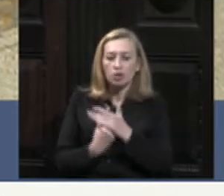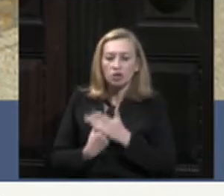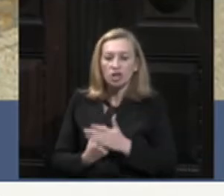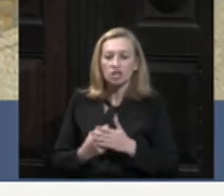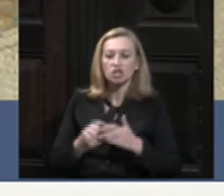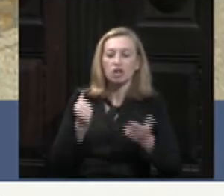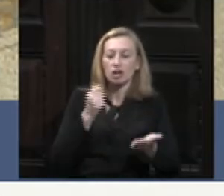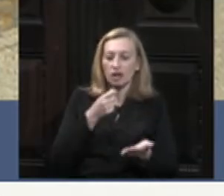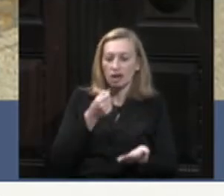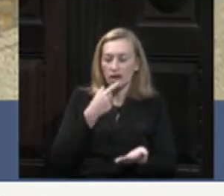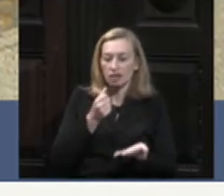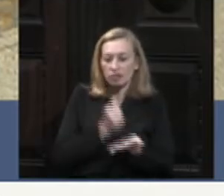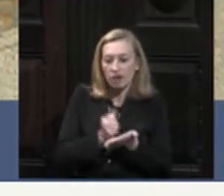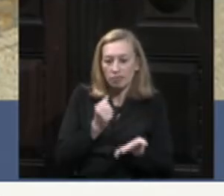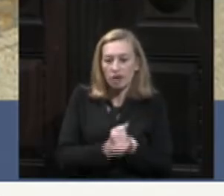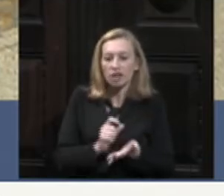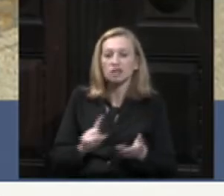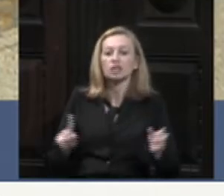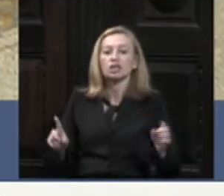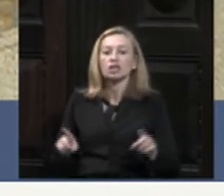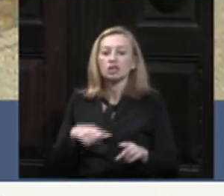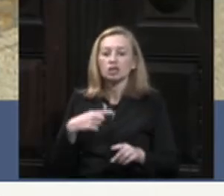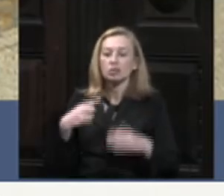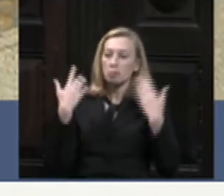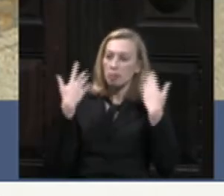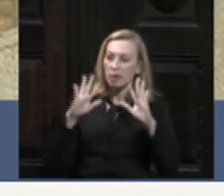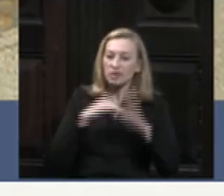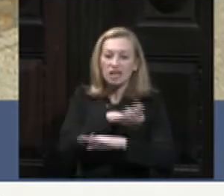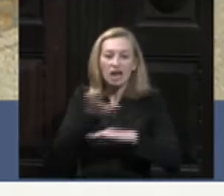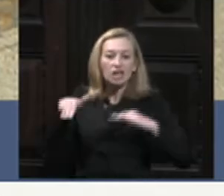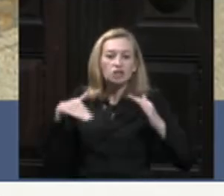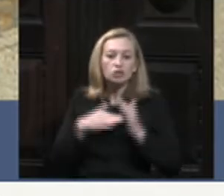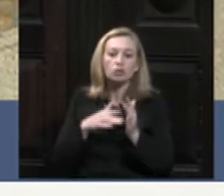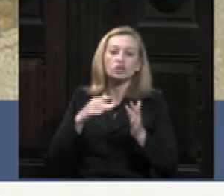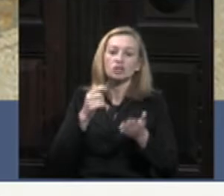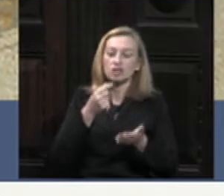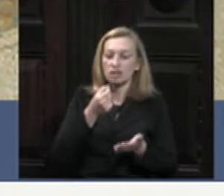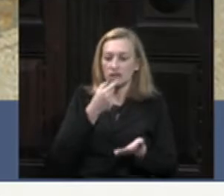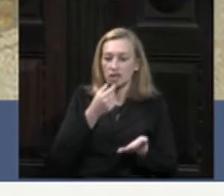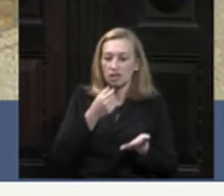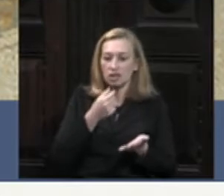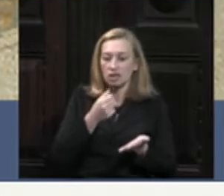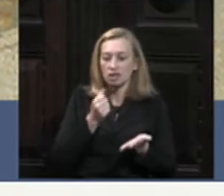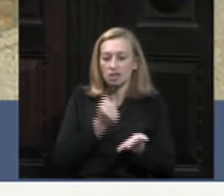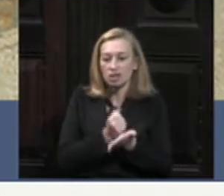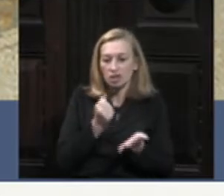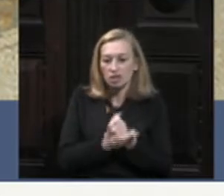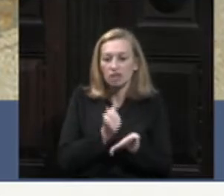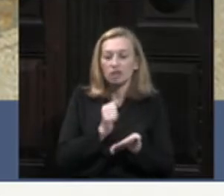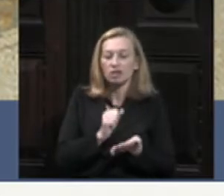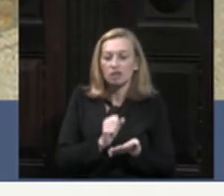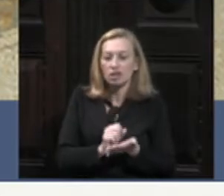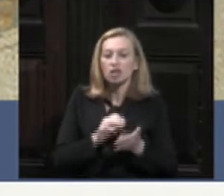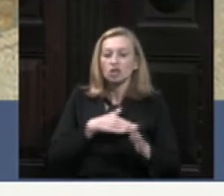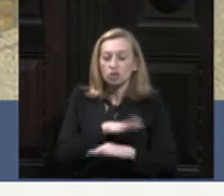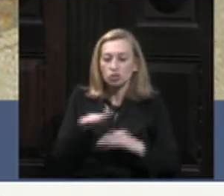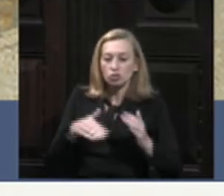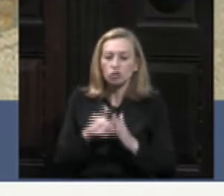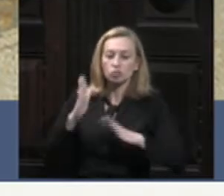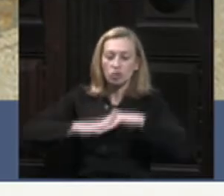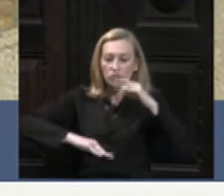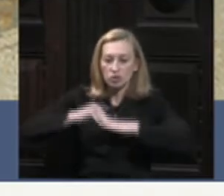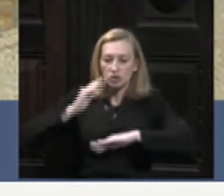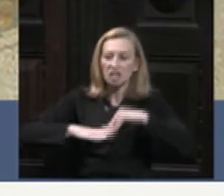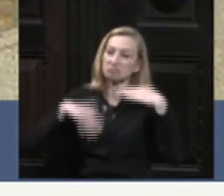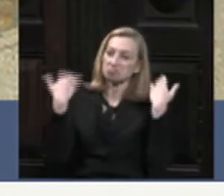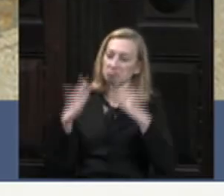nosso registro, parabéns a toda a cadeia das farmácias, mas especialmente aos profissionais farmacêuticos que hoje